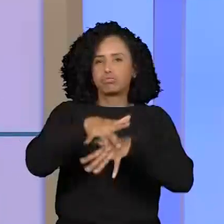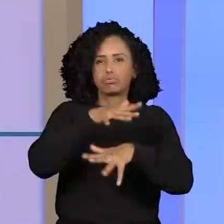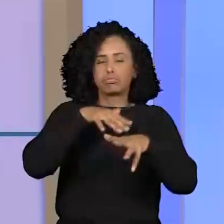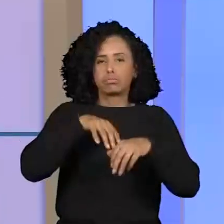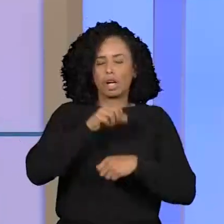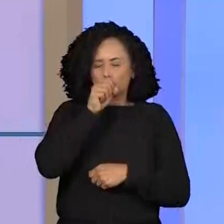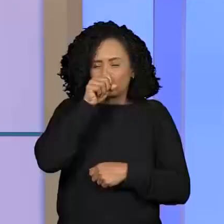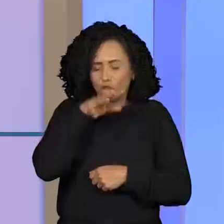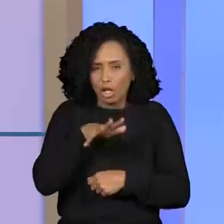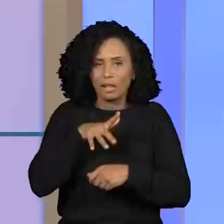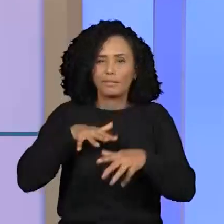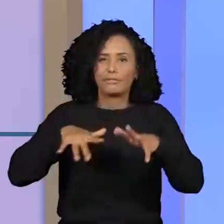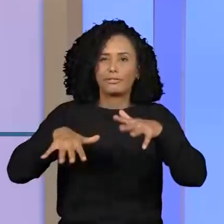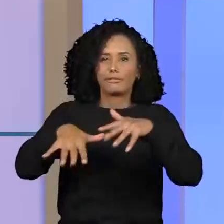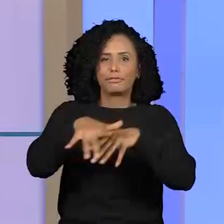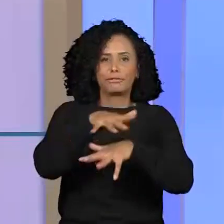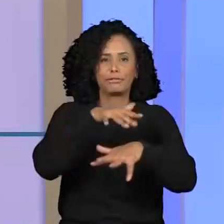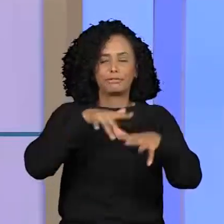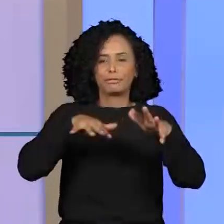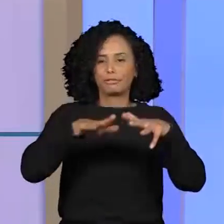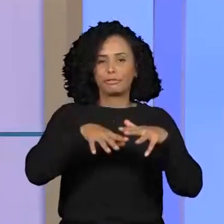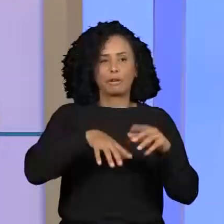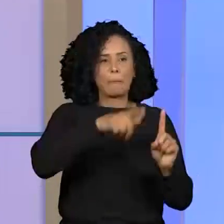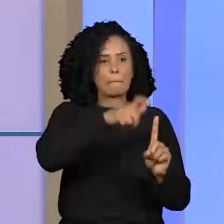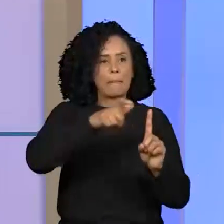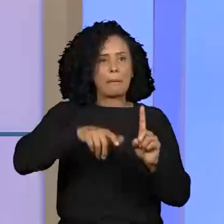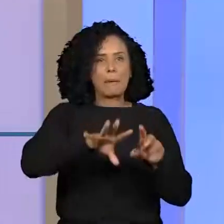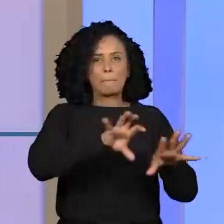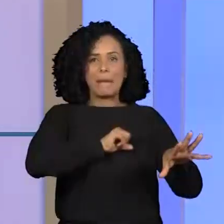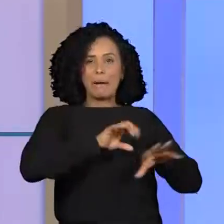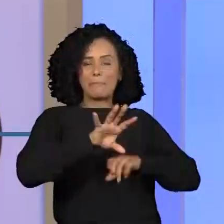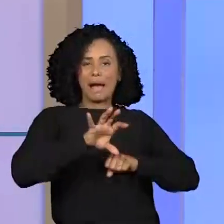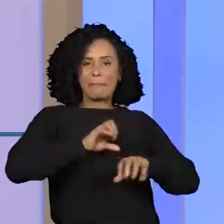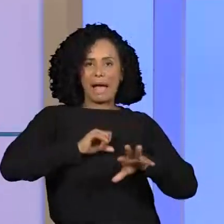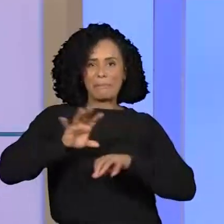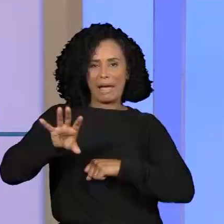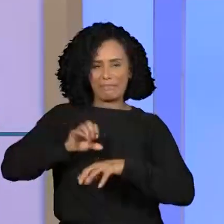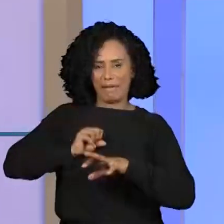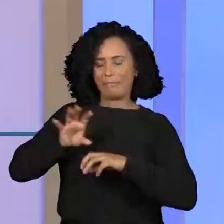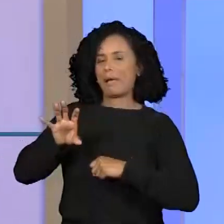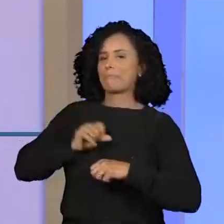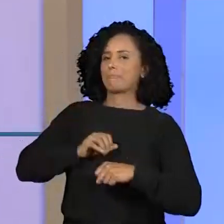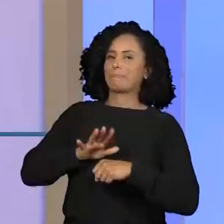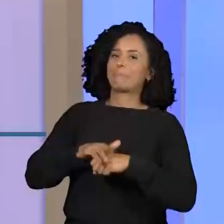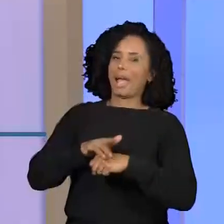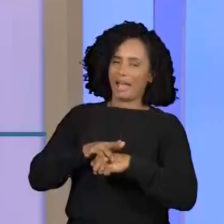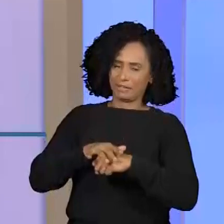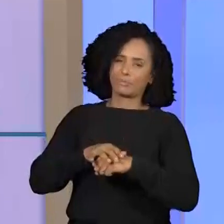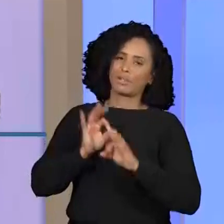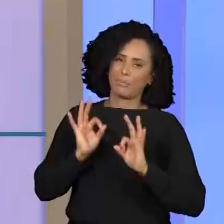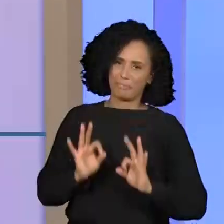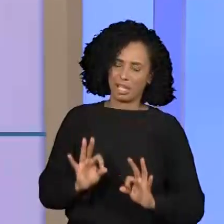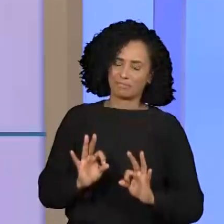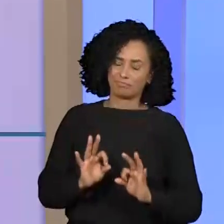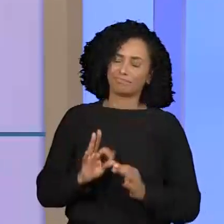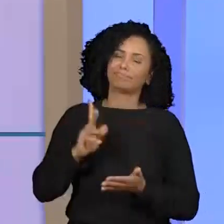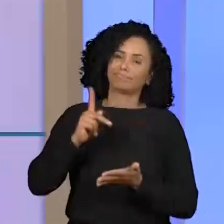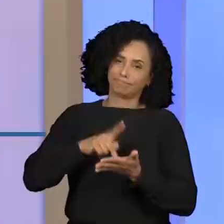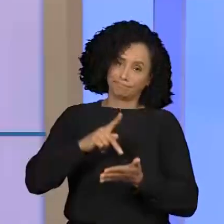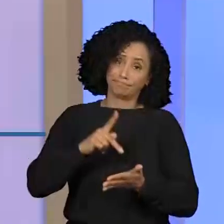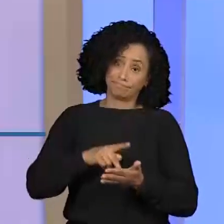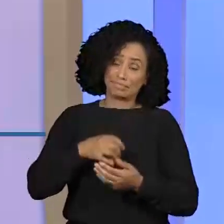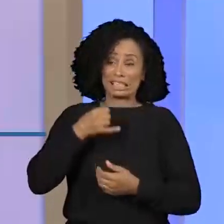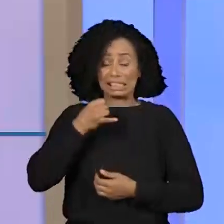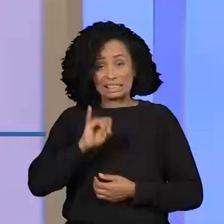entra em contato com essas gotículas, a gente acaba, então, pegando aí essa doença. Então, como você falou, né? Transmissões